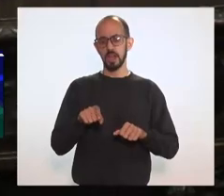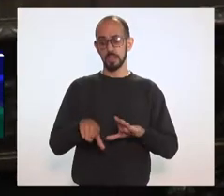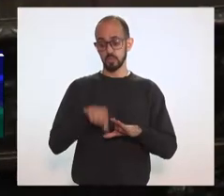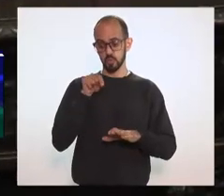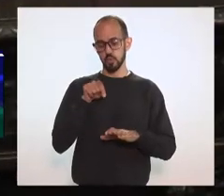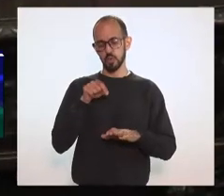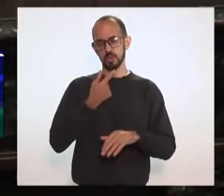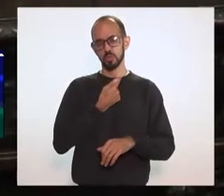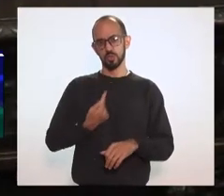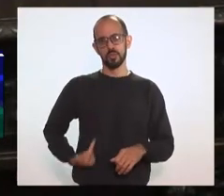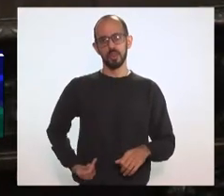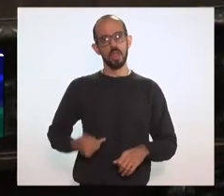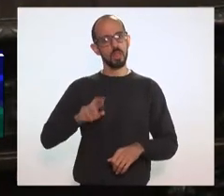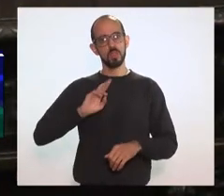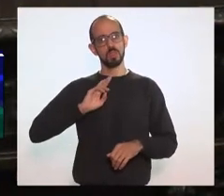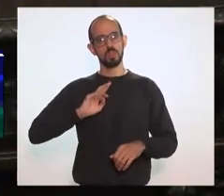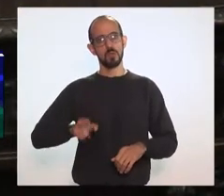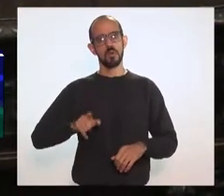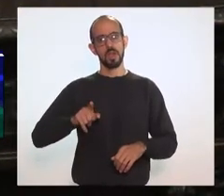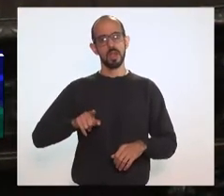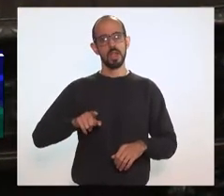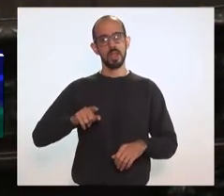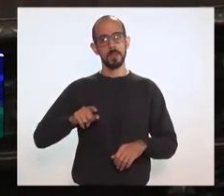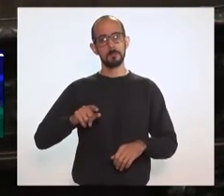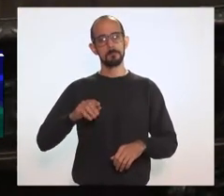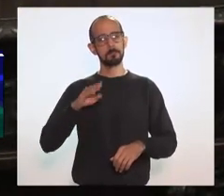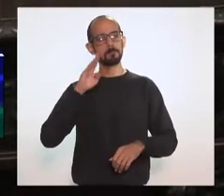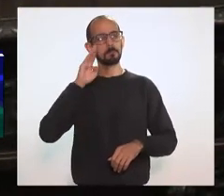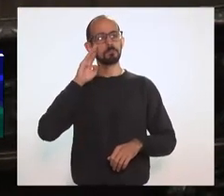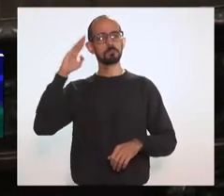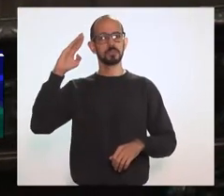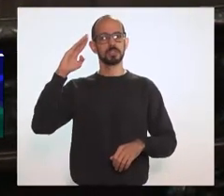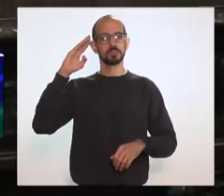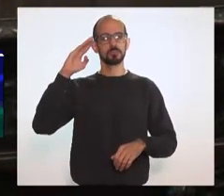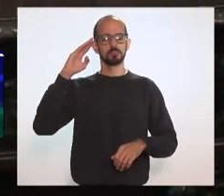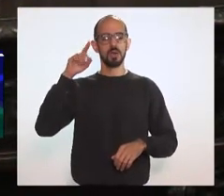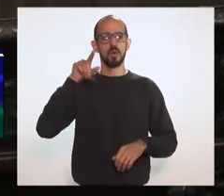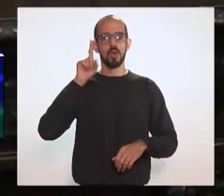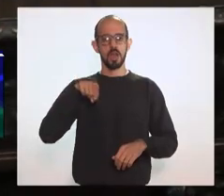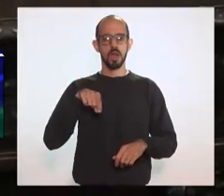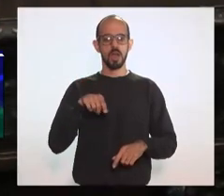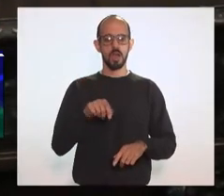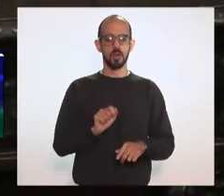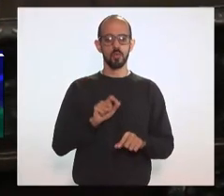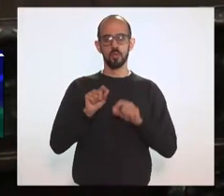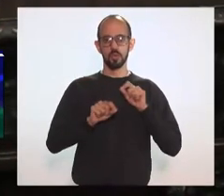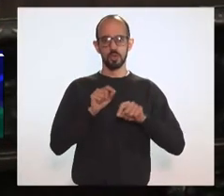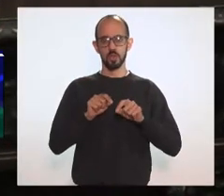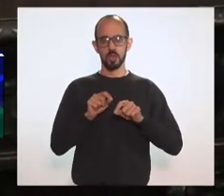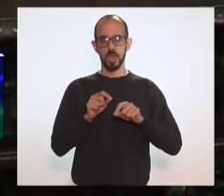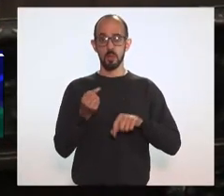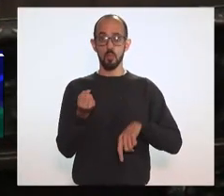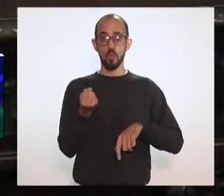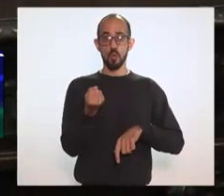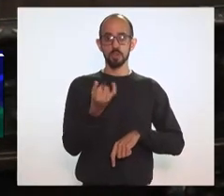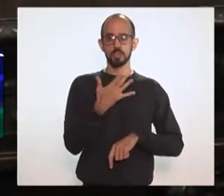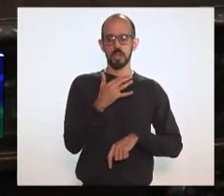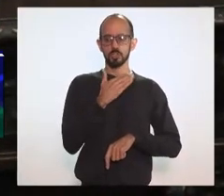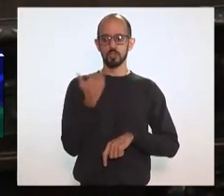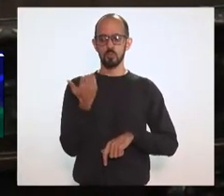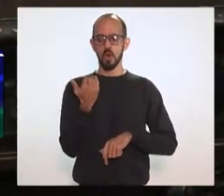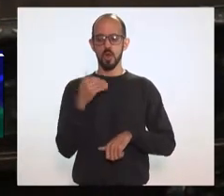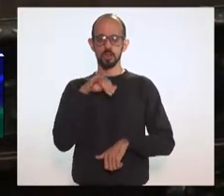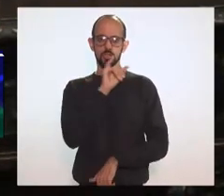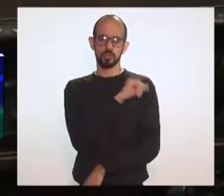seja prioritariamente, fundamentalmente, essencialmente, o número de mortes no estado do Rio de Janeiro e a